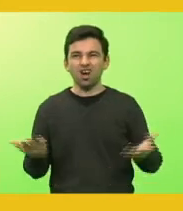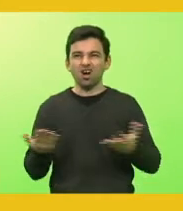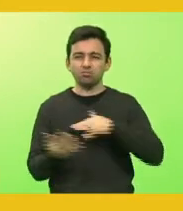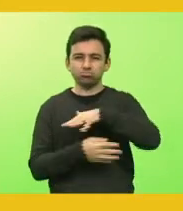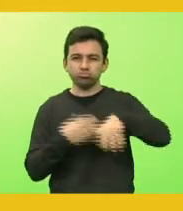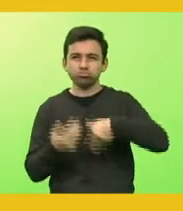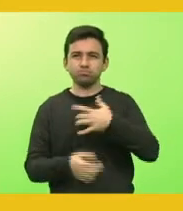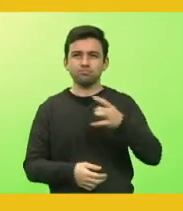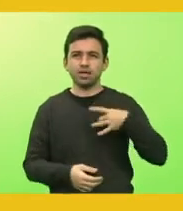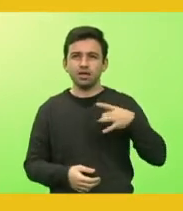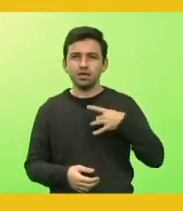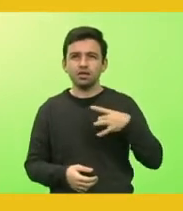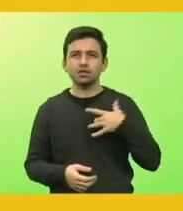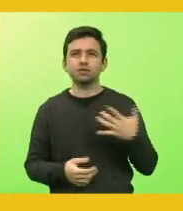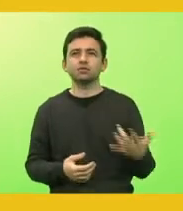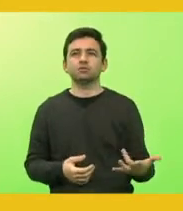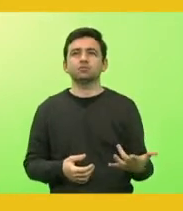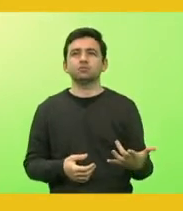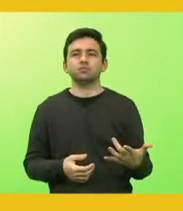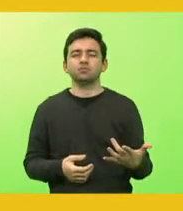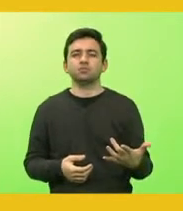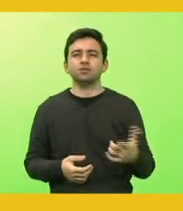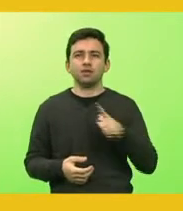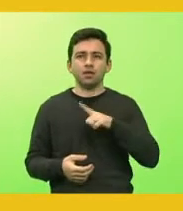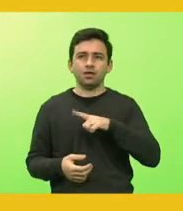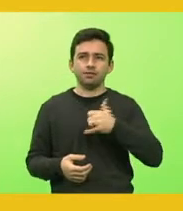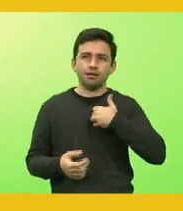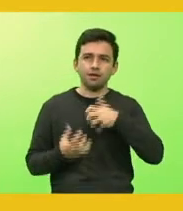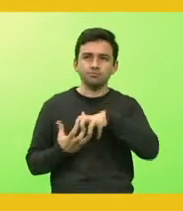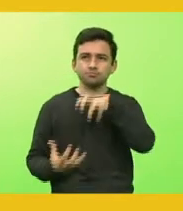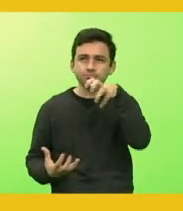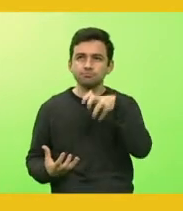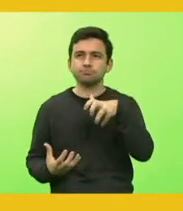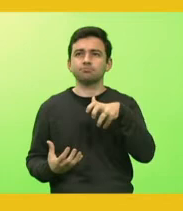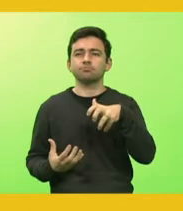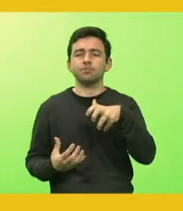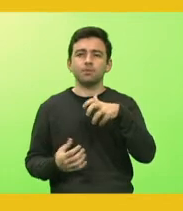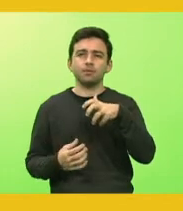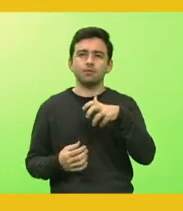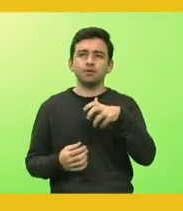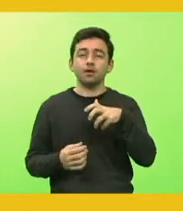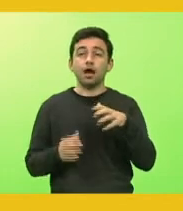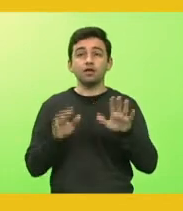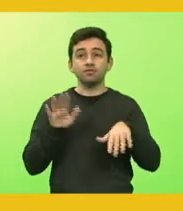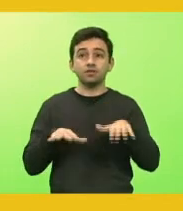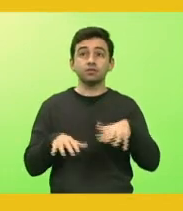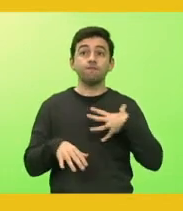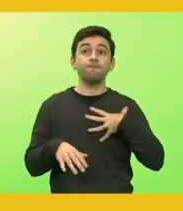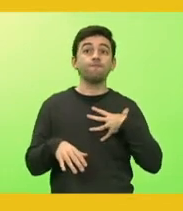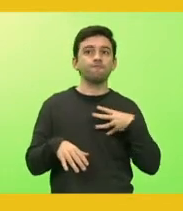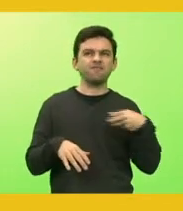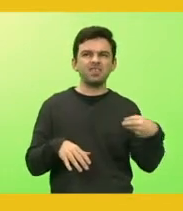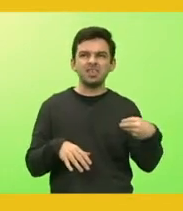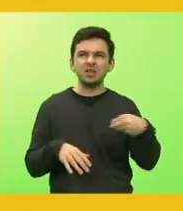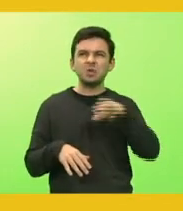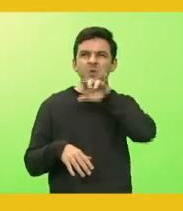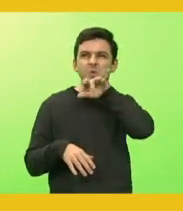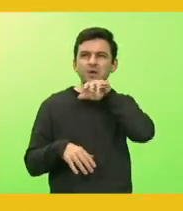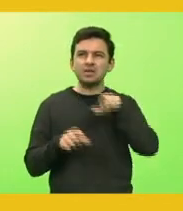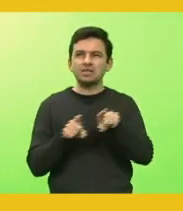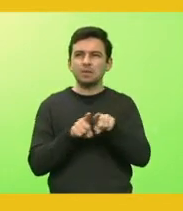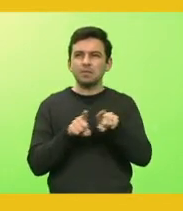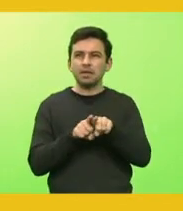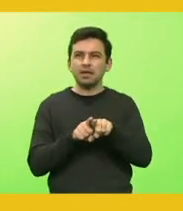medo dos avós, dos pais idosos. Muitos filhos, netos ingratos aí estavam praticando